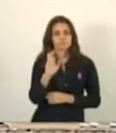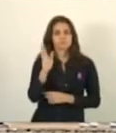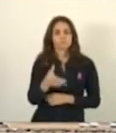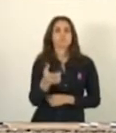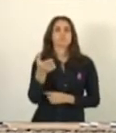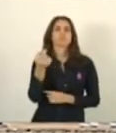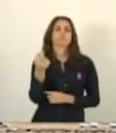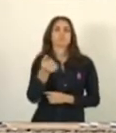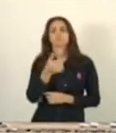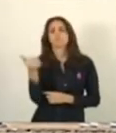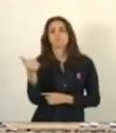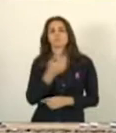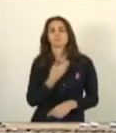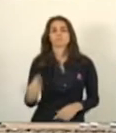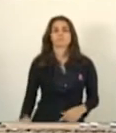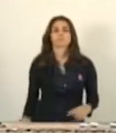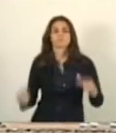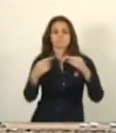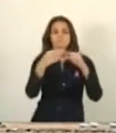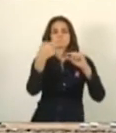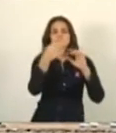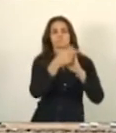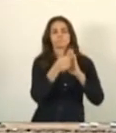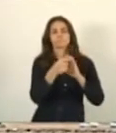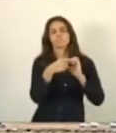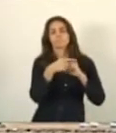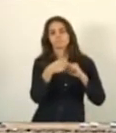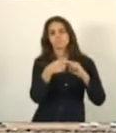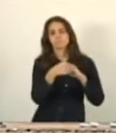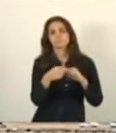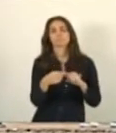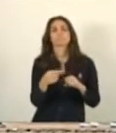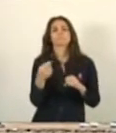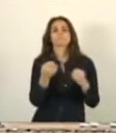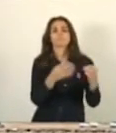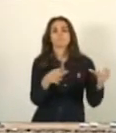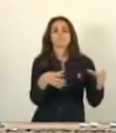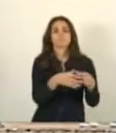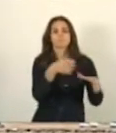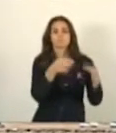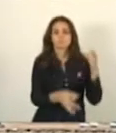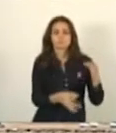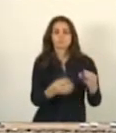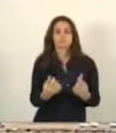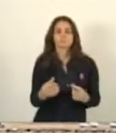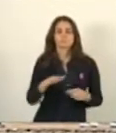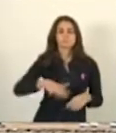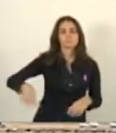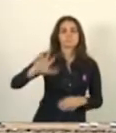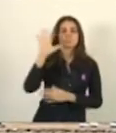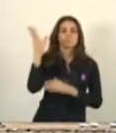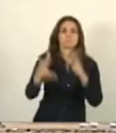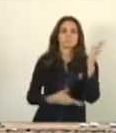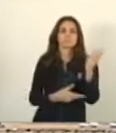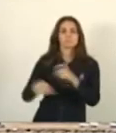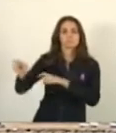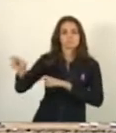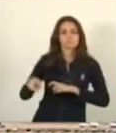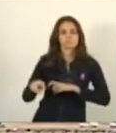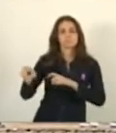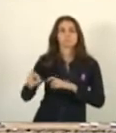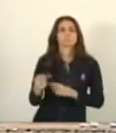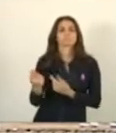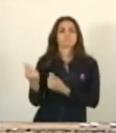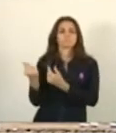425-2021 do Governo do Estado, após o cumprimento do artigo 120 do Regimento Interno, às Comissões de Justiça, Meio Ambiente, Agricultura